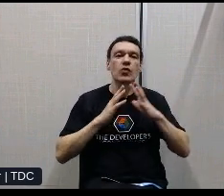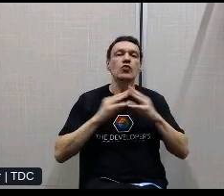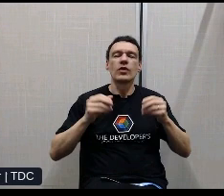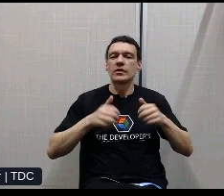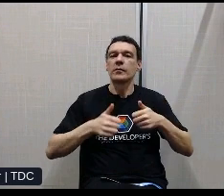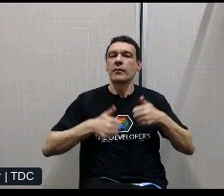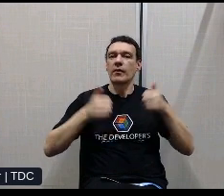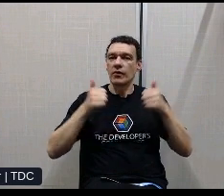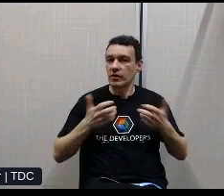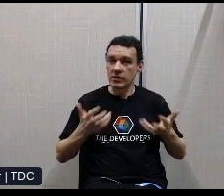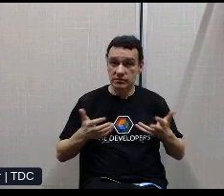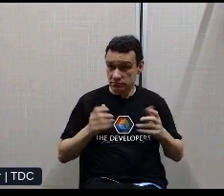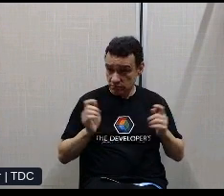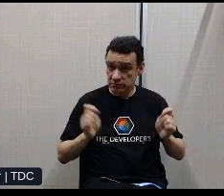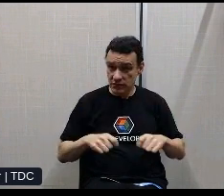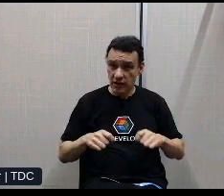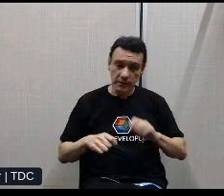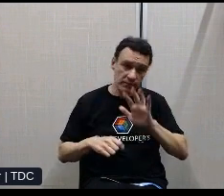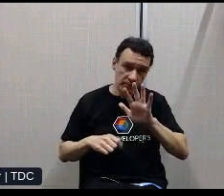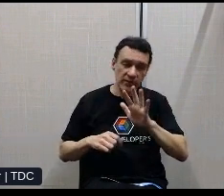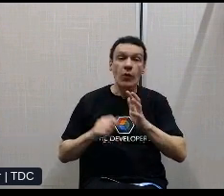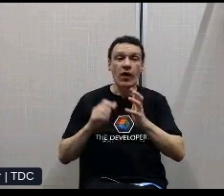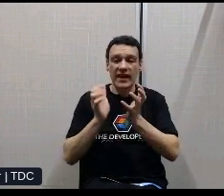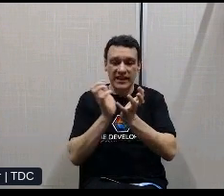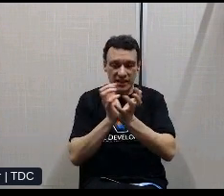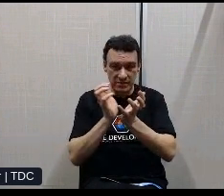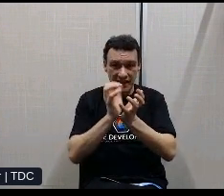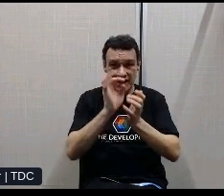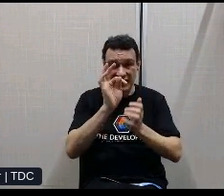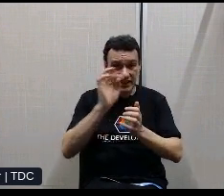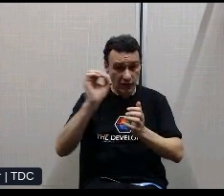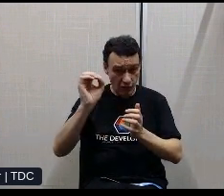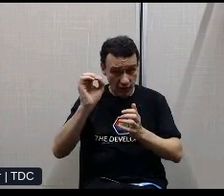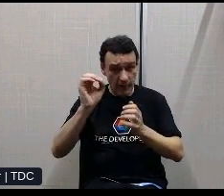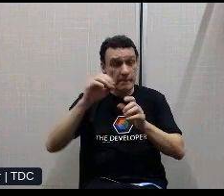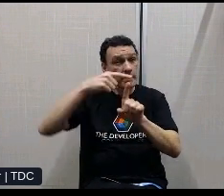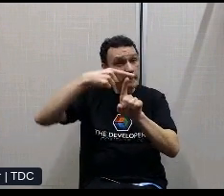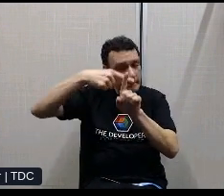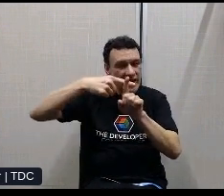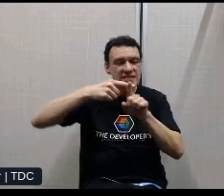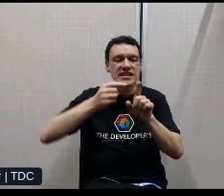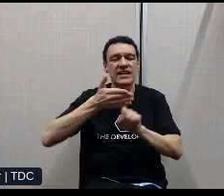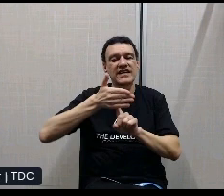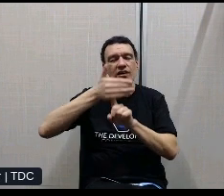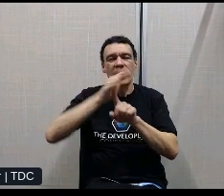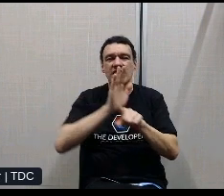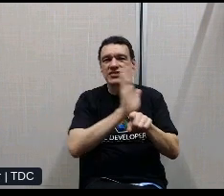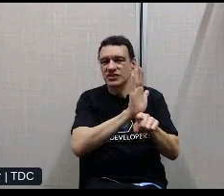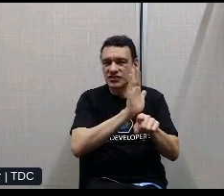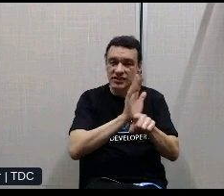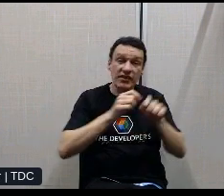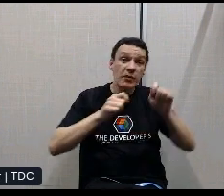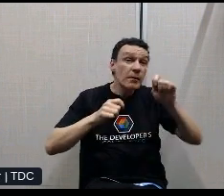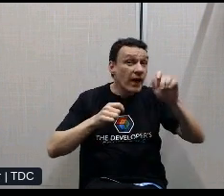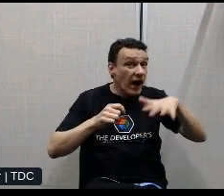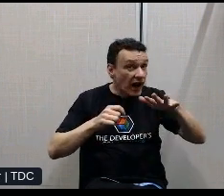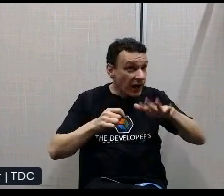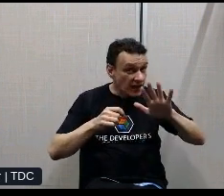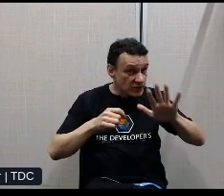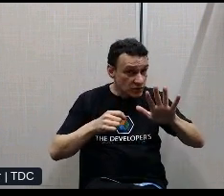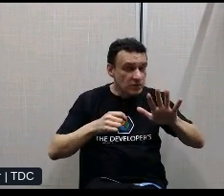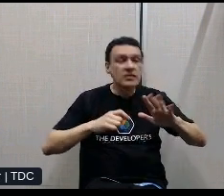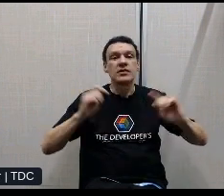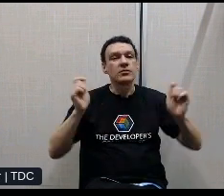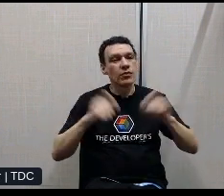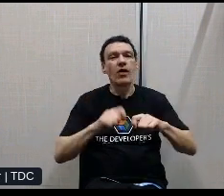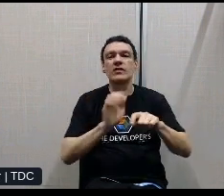uma equipe de TO, mais a tecnologia assistiva, de baixo custo, elas conseguem ter órteses para adaptação do